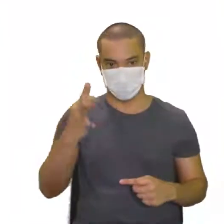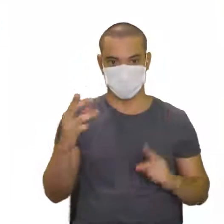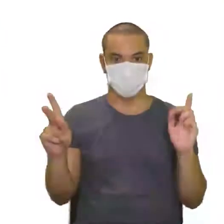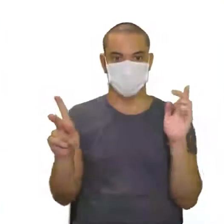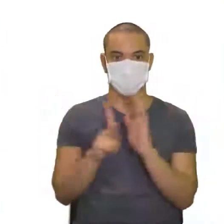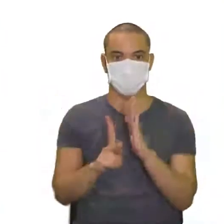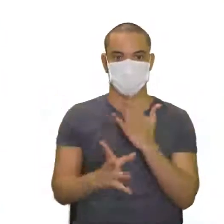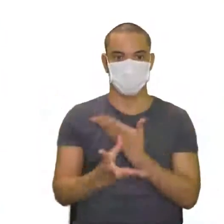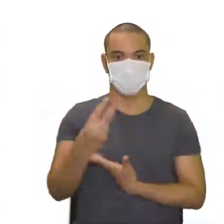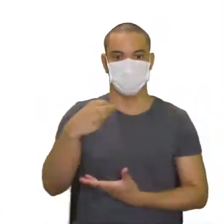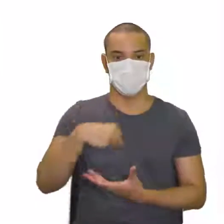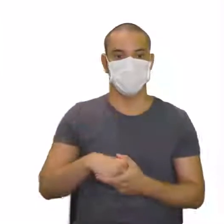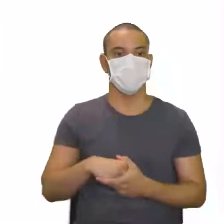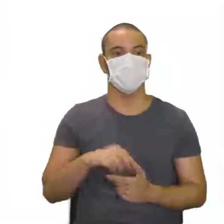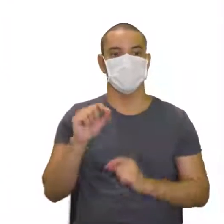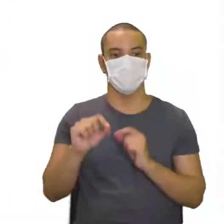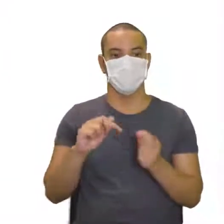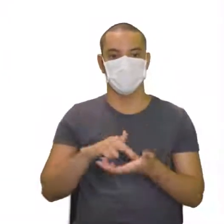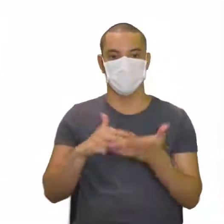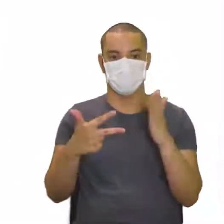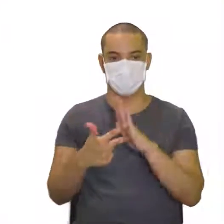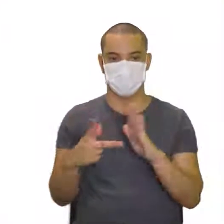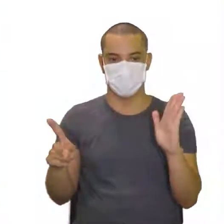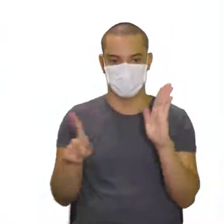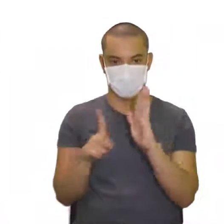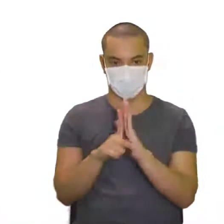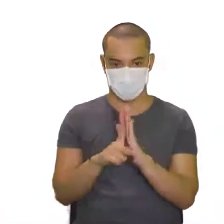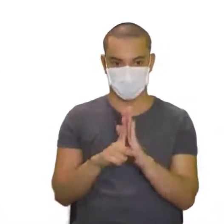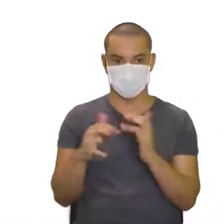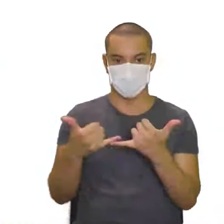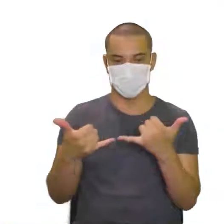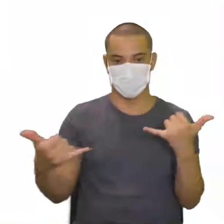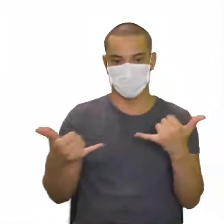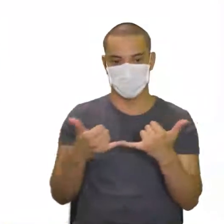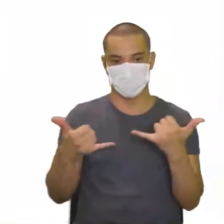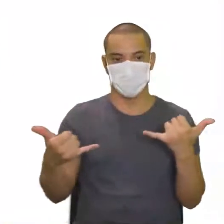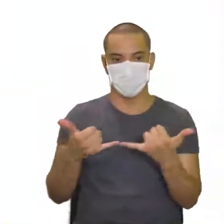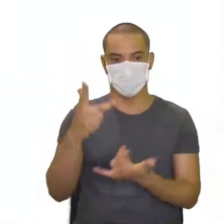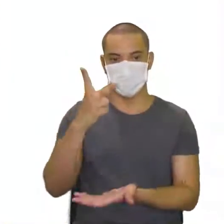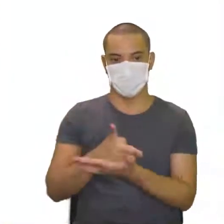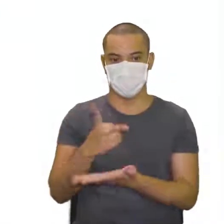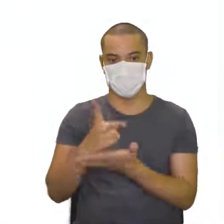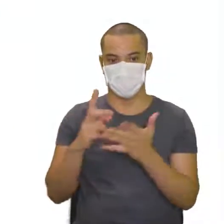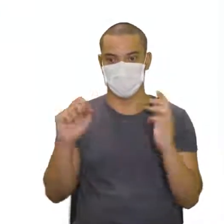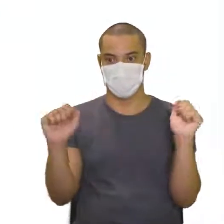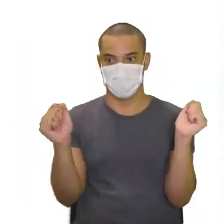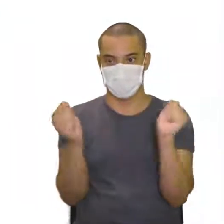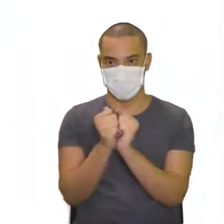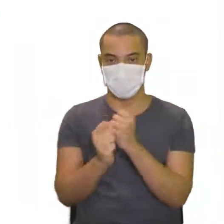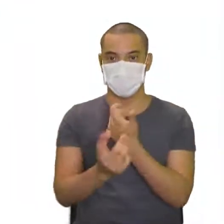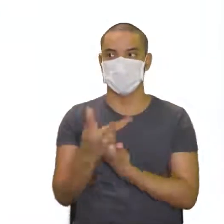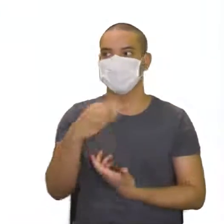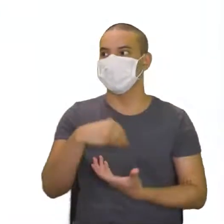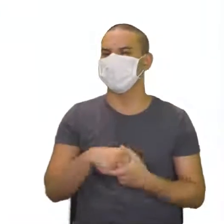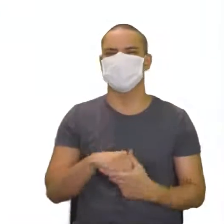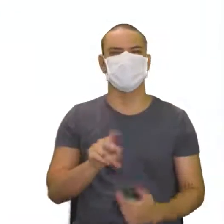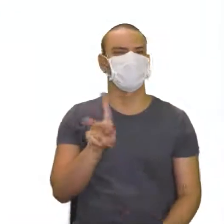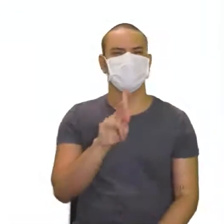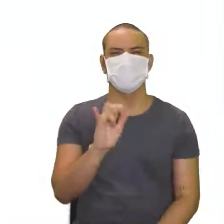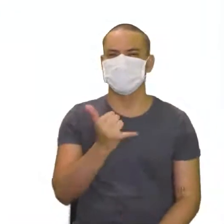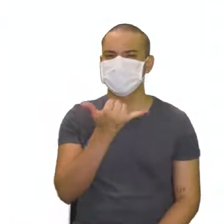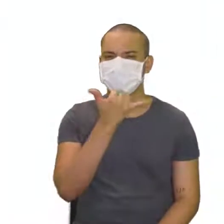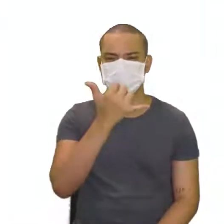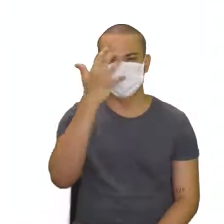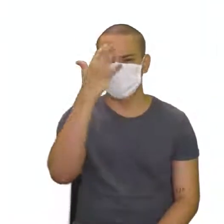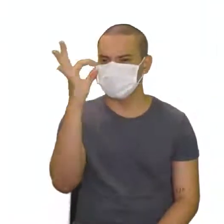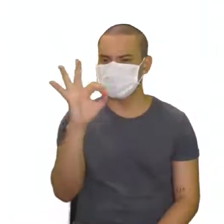pertencentes ao plano perpendicular ao fio com centro comum em um ponto dele. Professora, não entendi, não